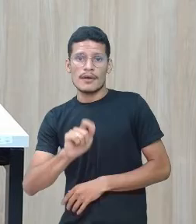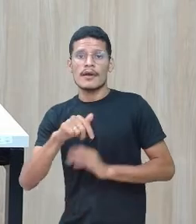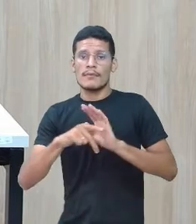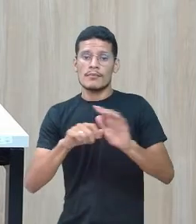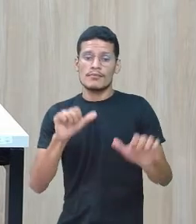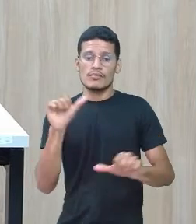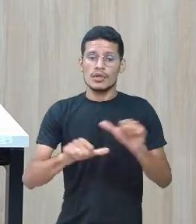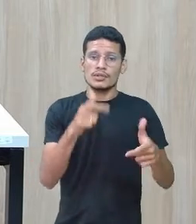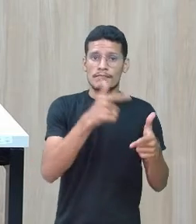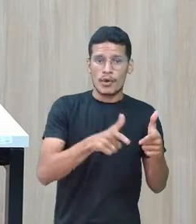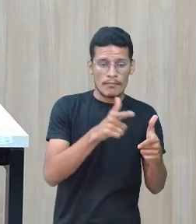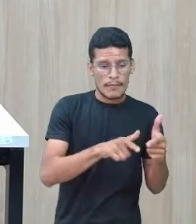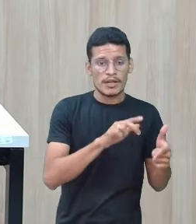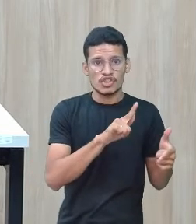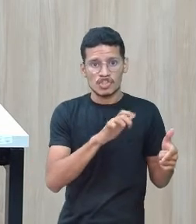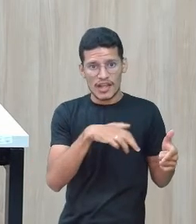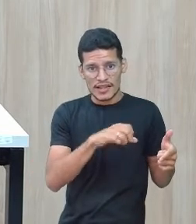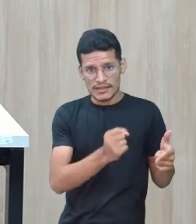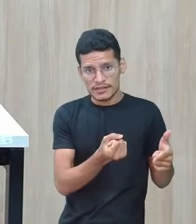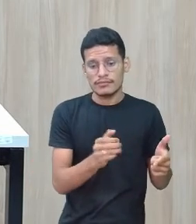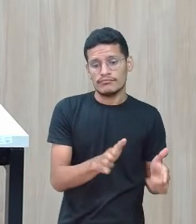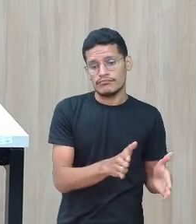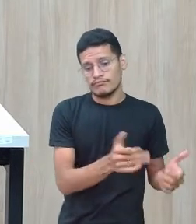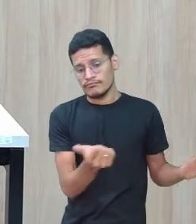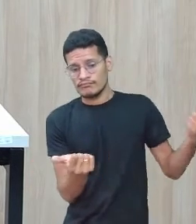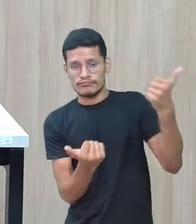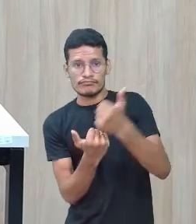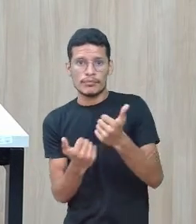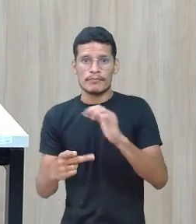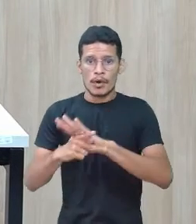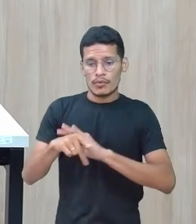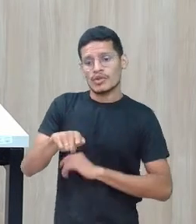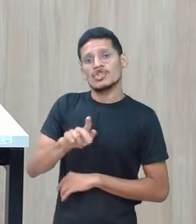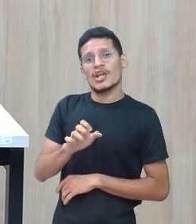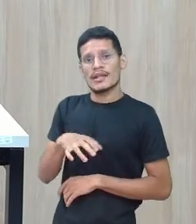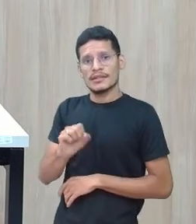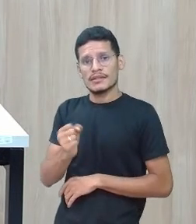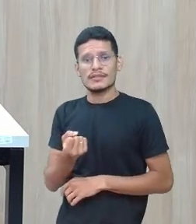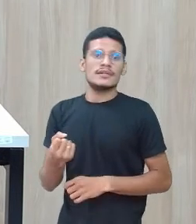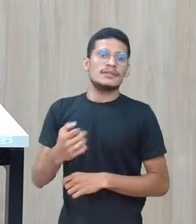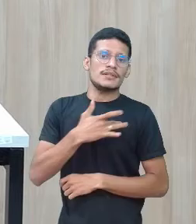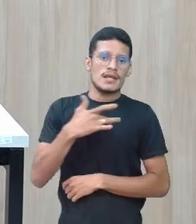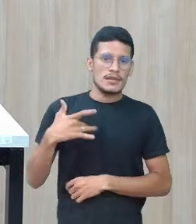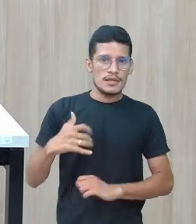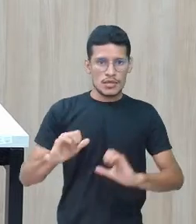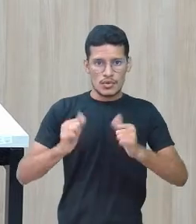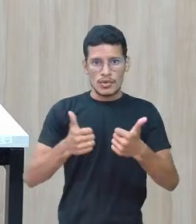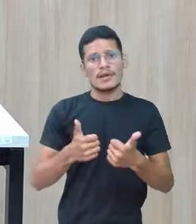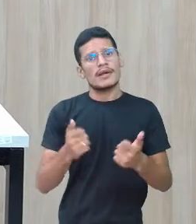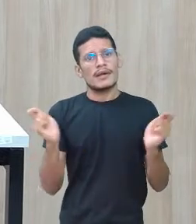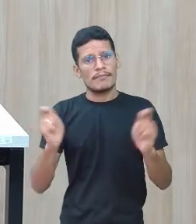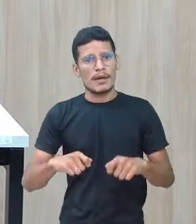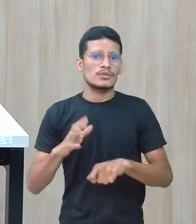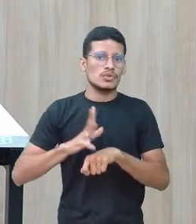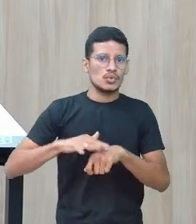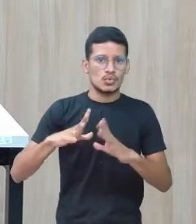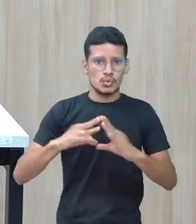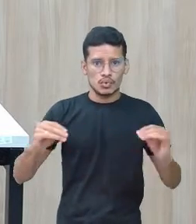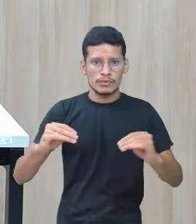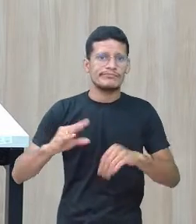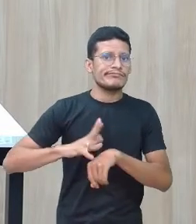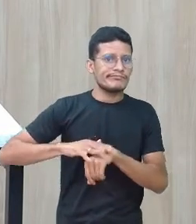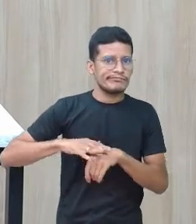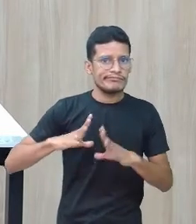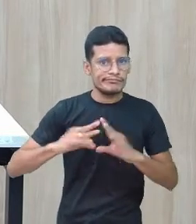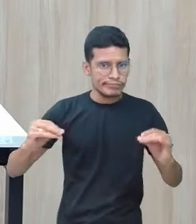genes defeituosos por genes sadios, para que ocorra a cura de uma certa doença. E também ela está